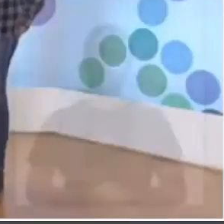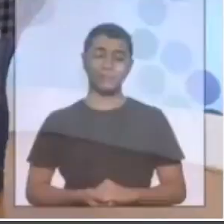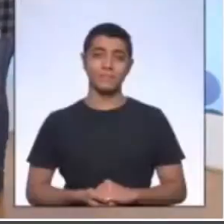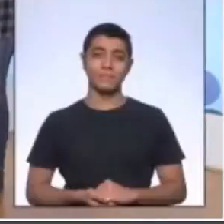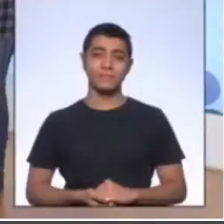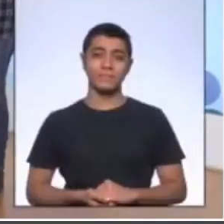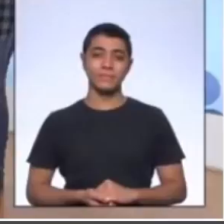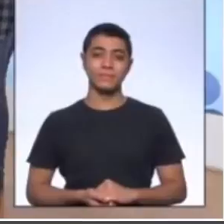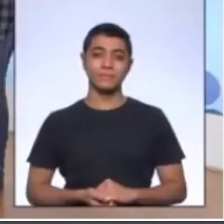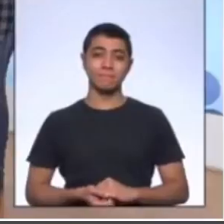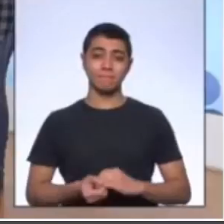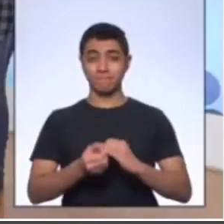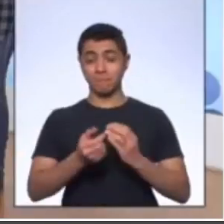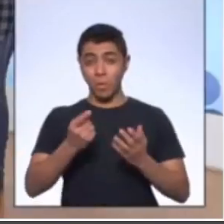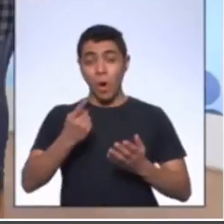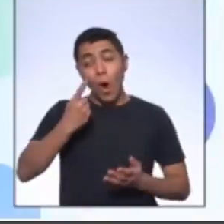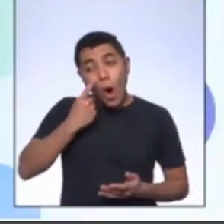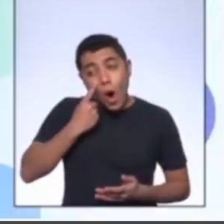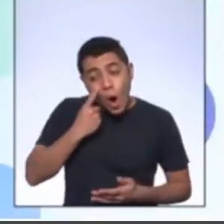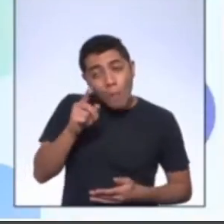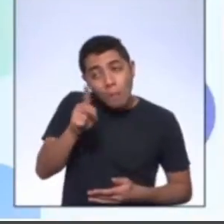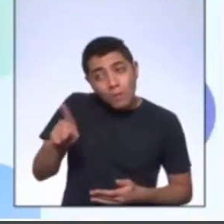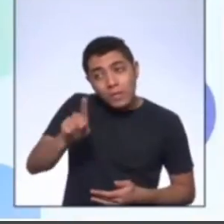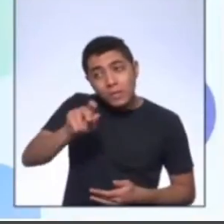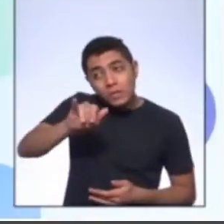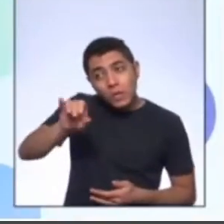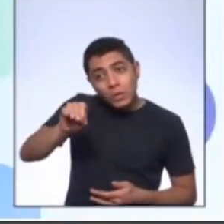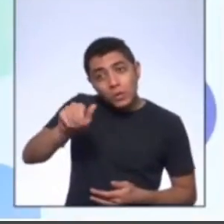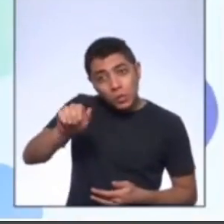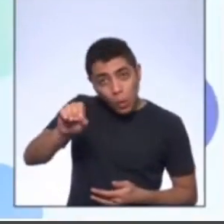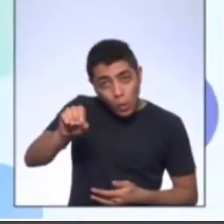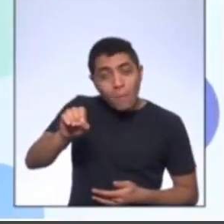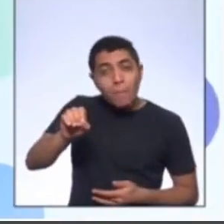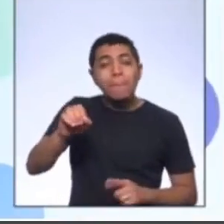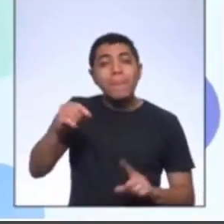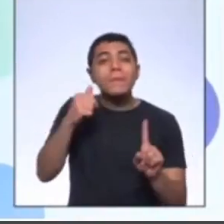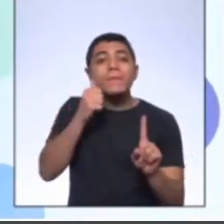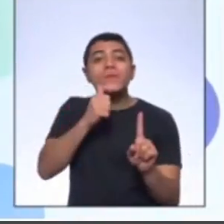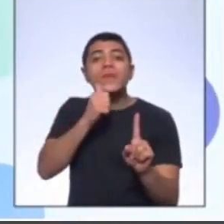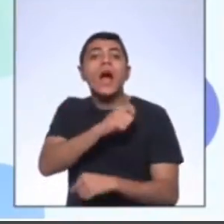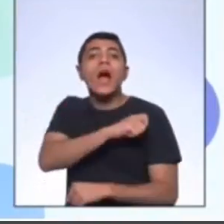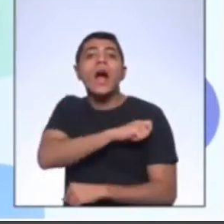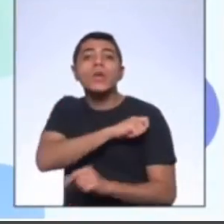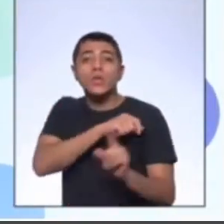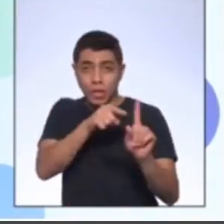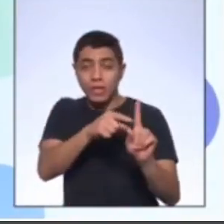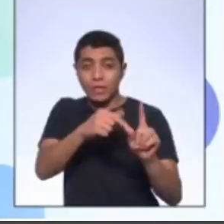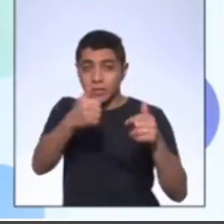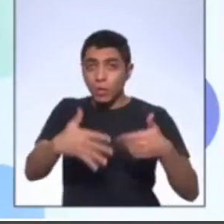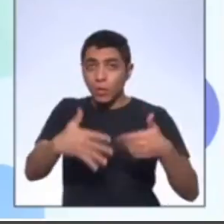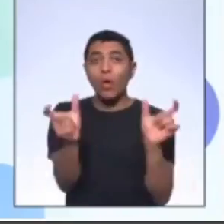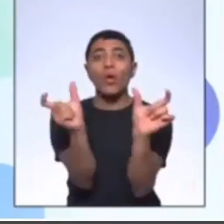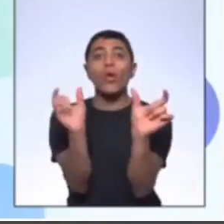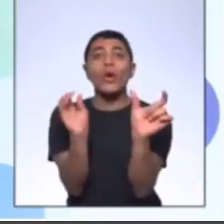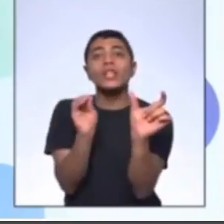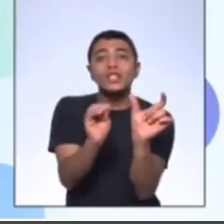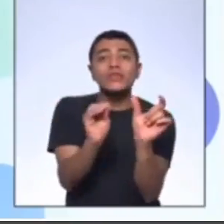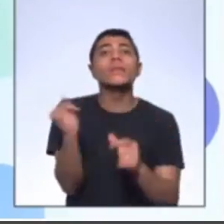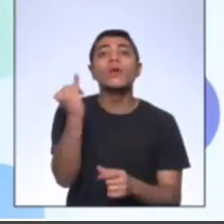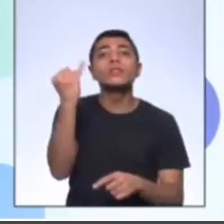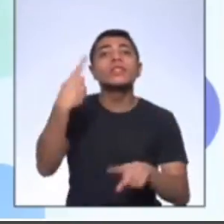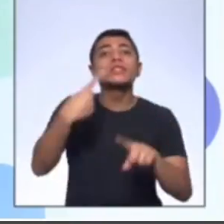e olha só professor joão uma das alunas falou que o importante os parentes para dar coesão